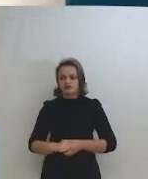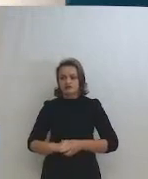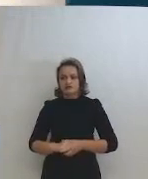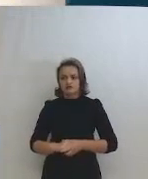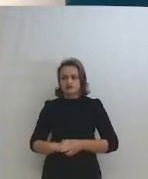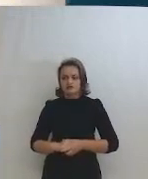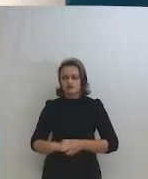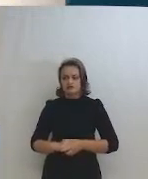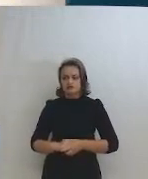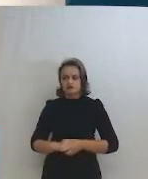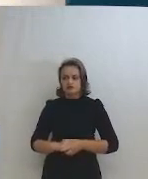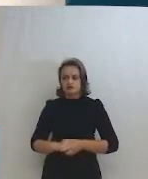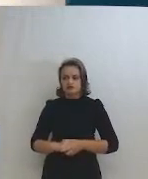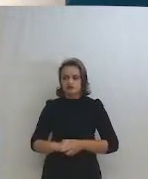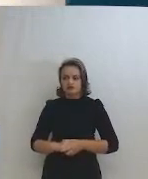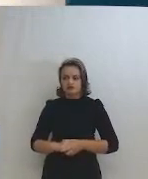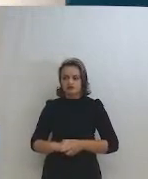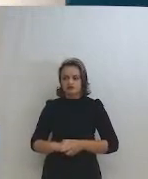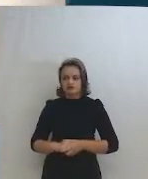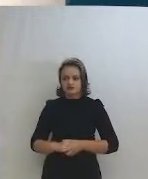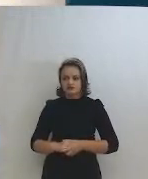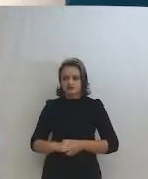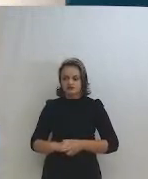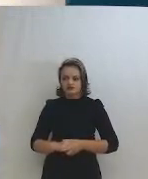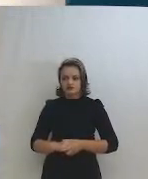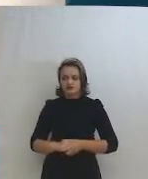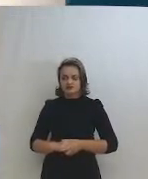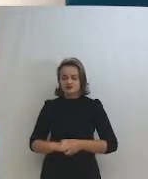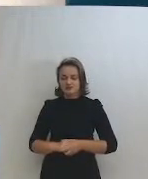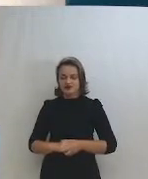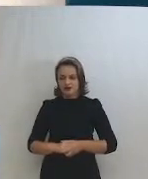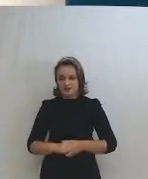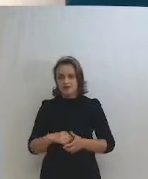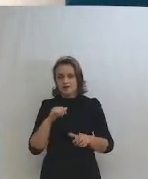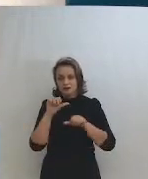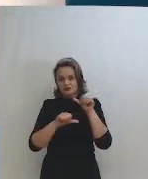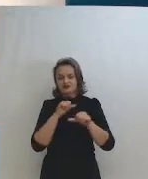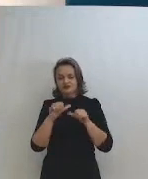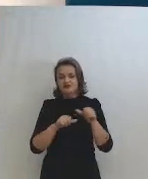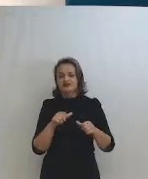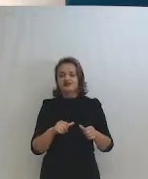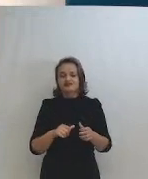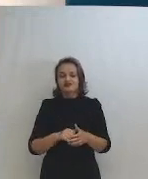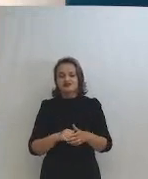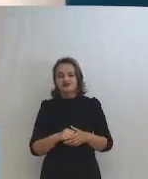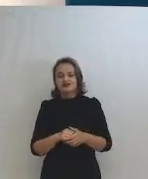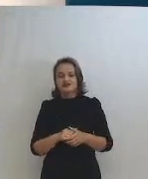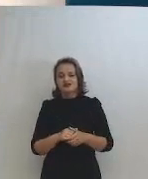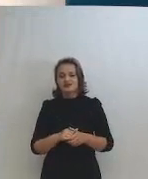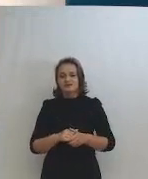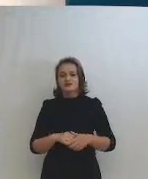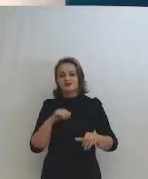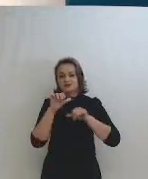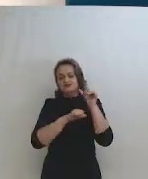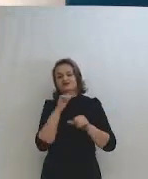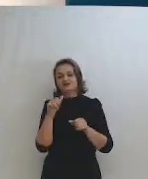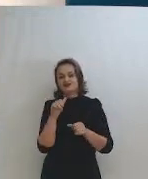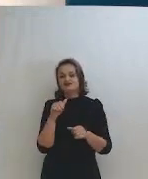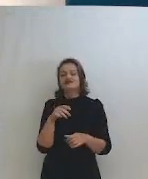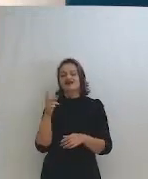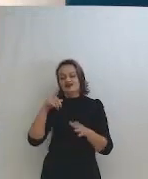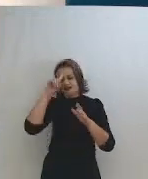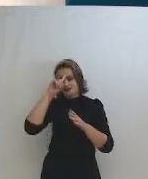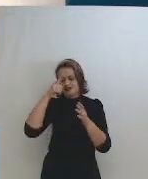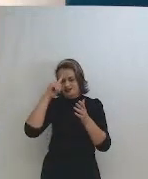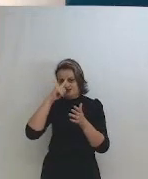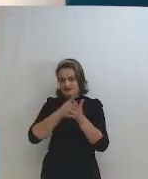ao feito, constato que não houve alteração das circunstâncias que ensejaram a decretações das prisões preventivas